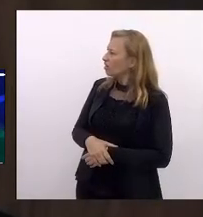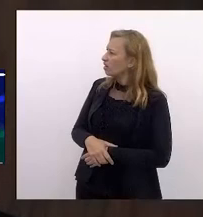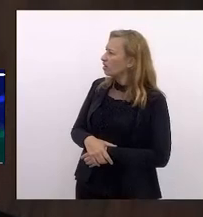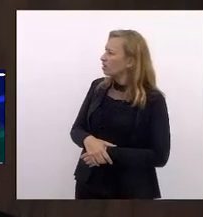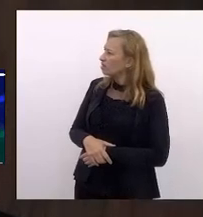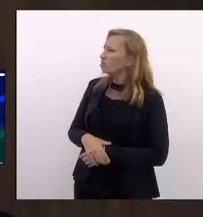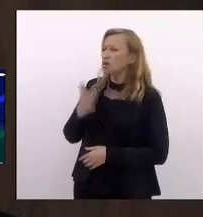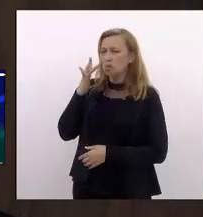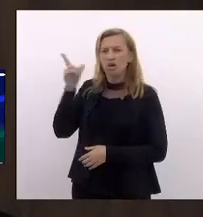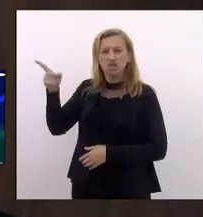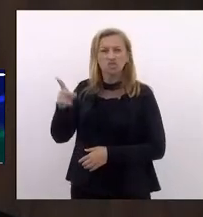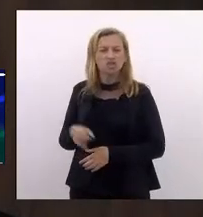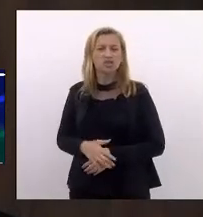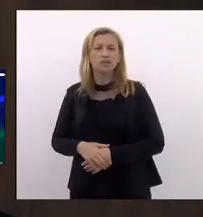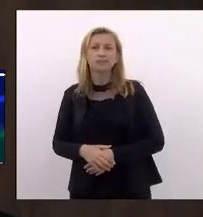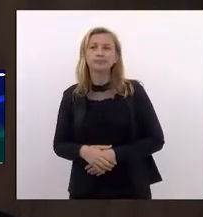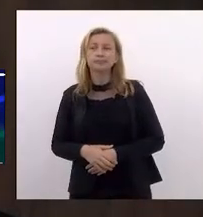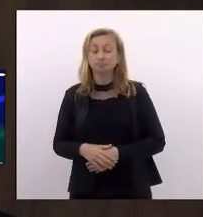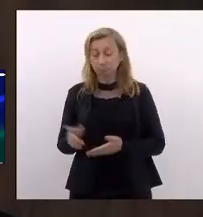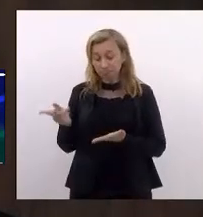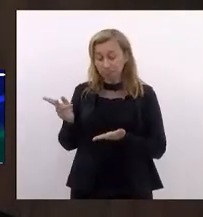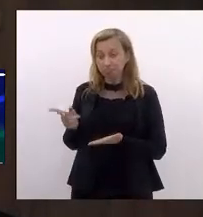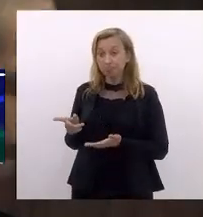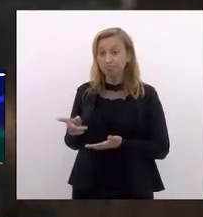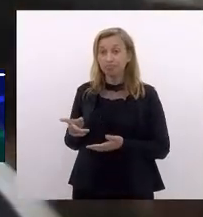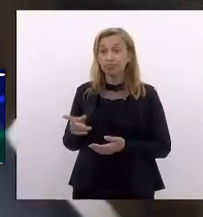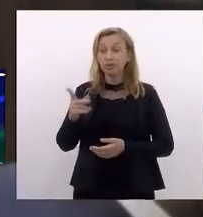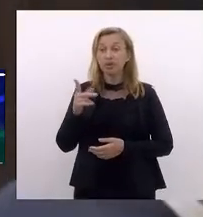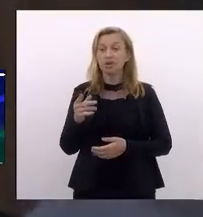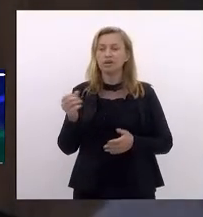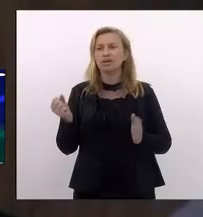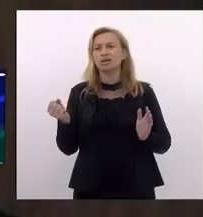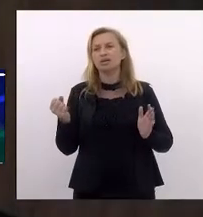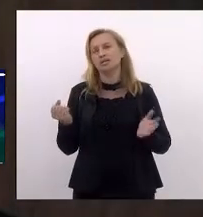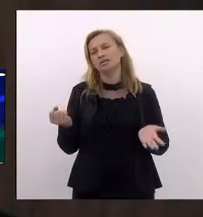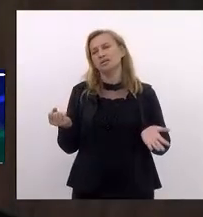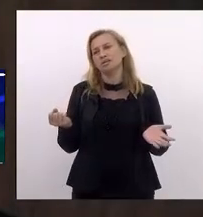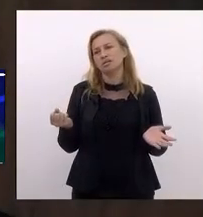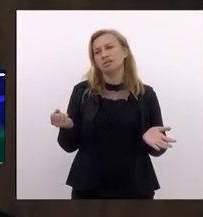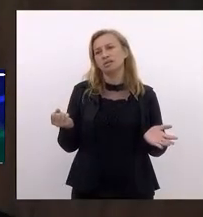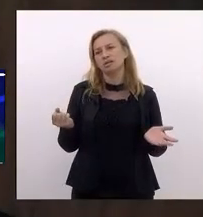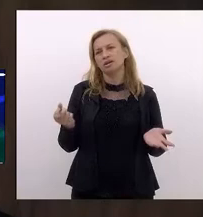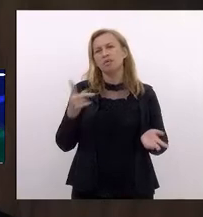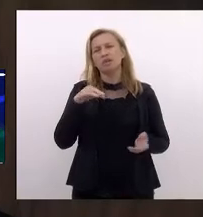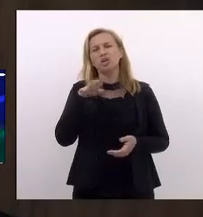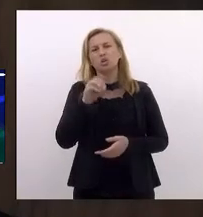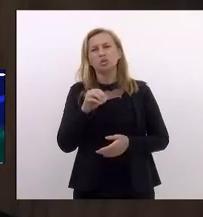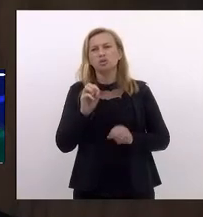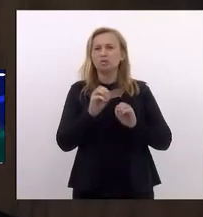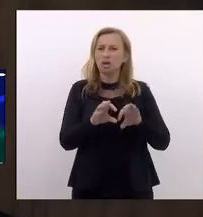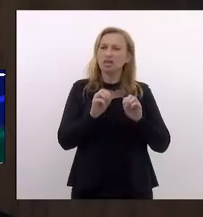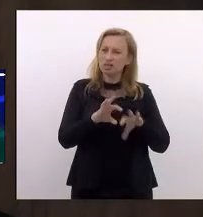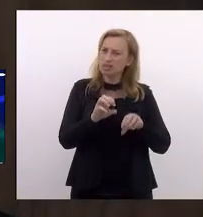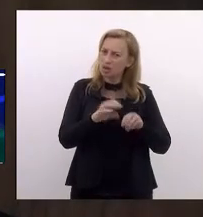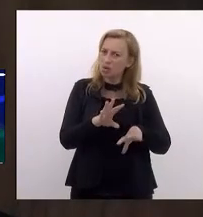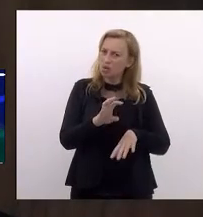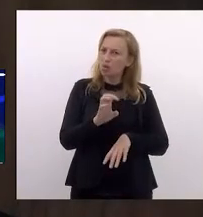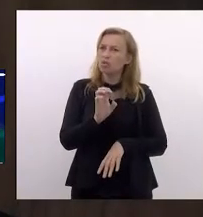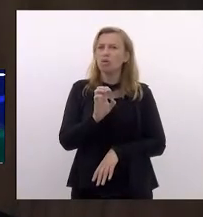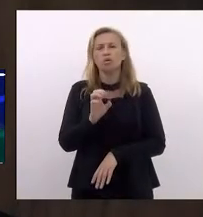aquela Jesuíta inclusive em patrono da educação pública o Deputado